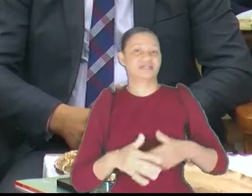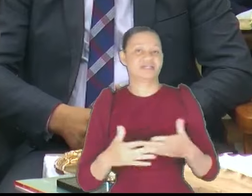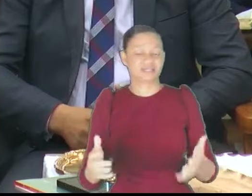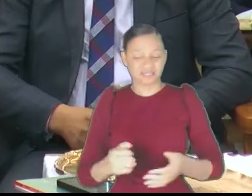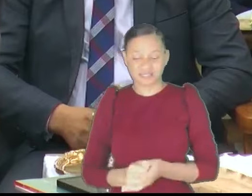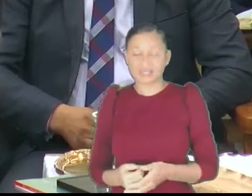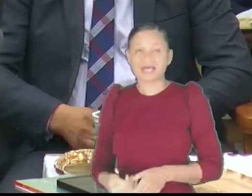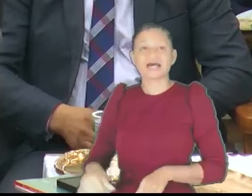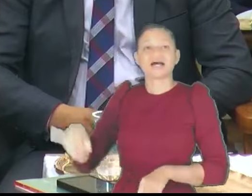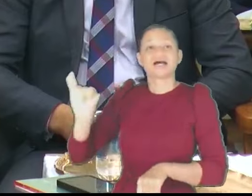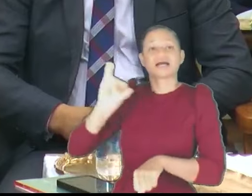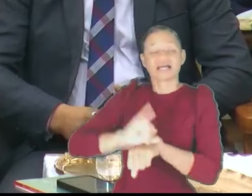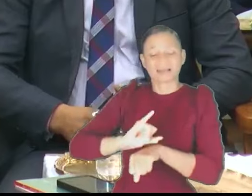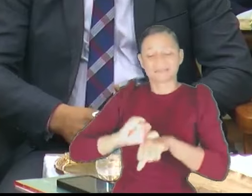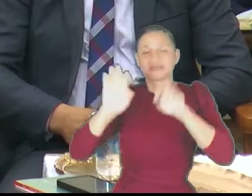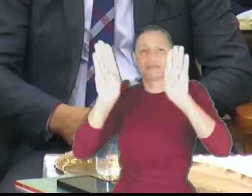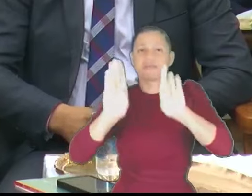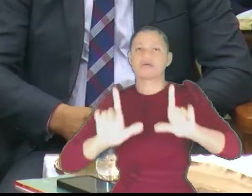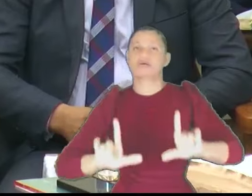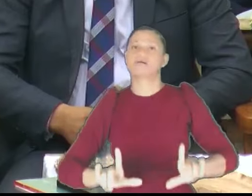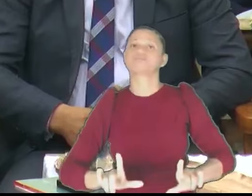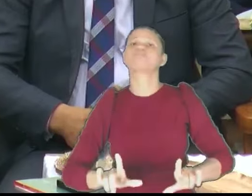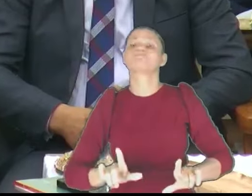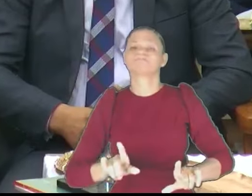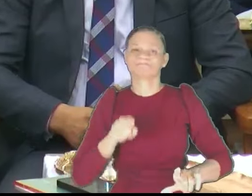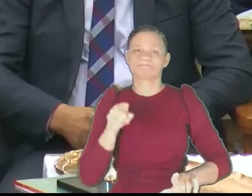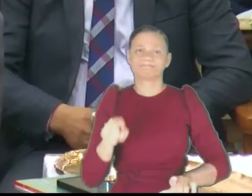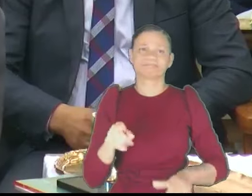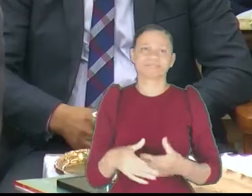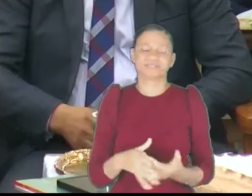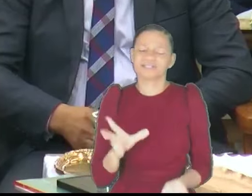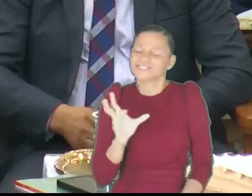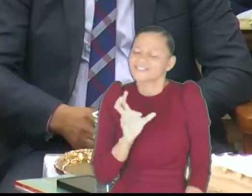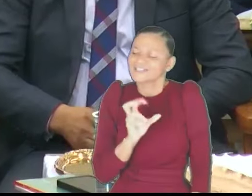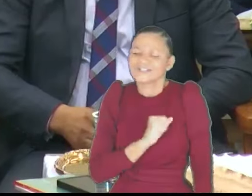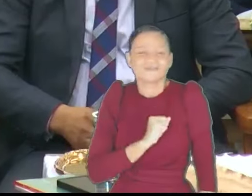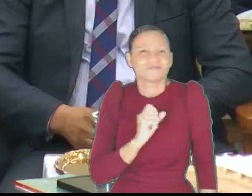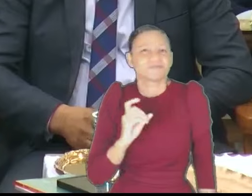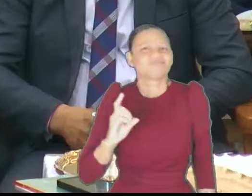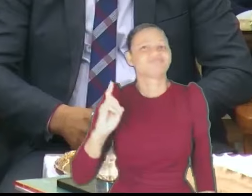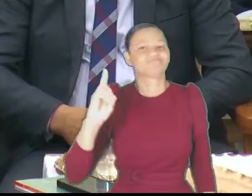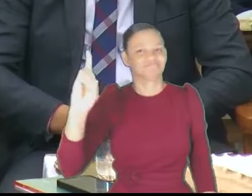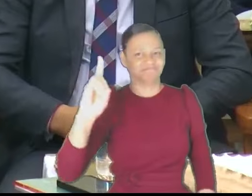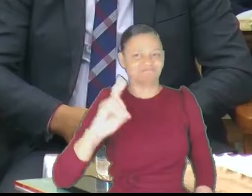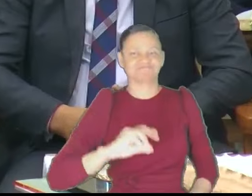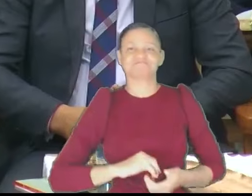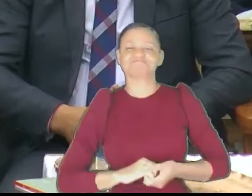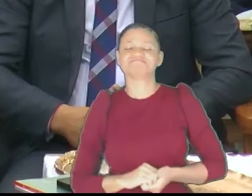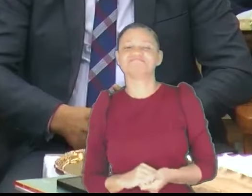Capital do baalismo. Eu amo esse Deus, irmão.